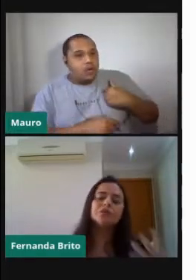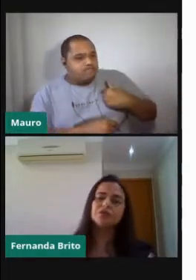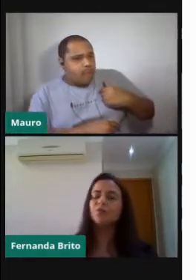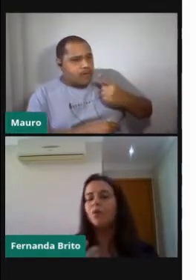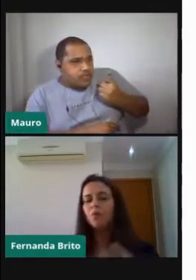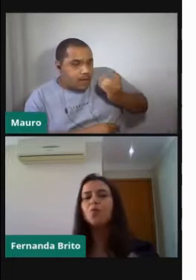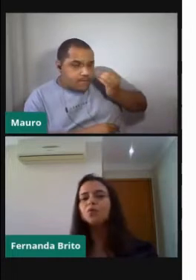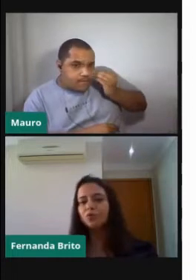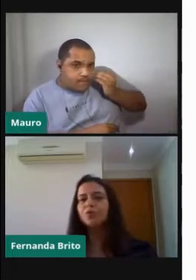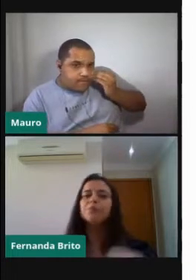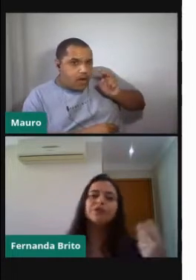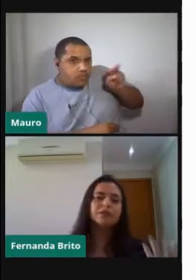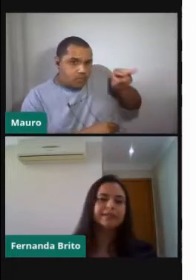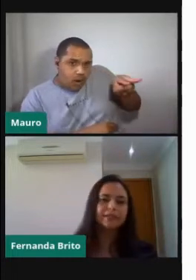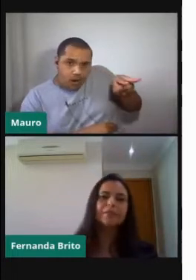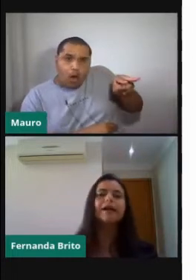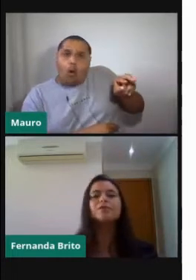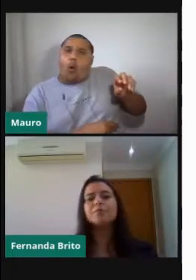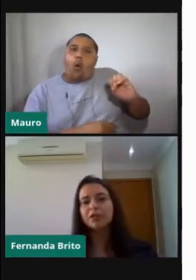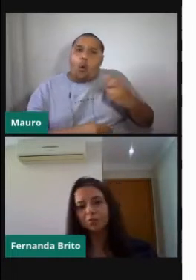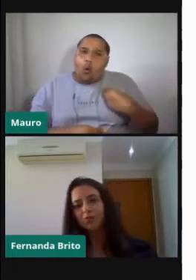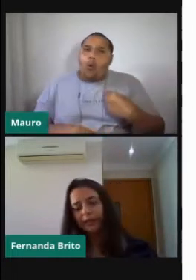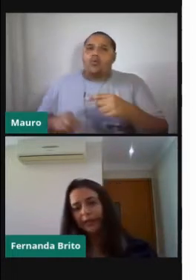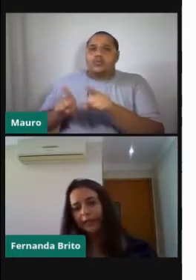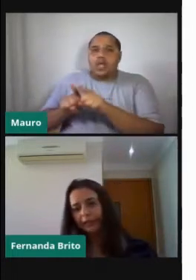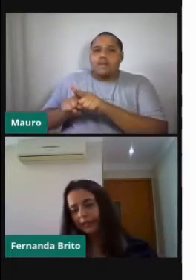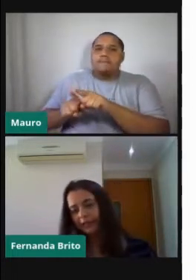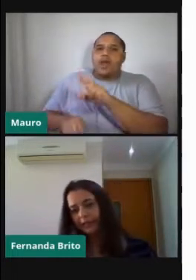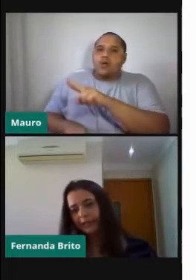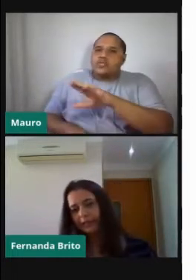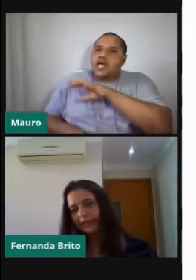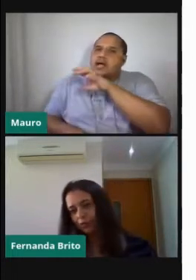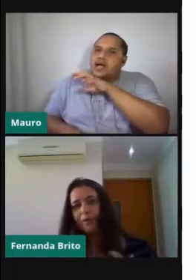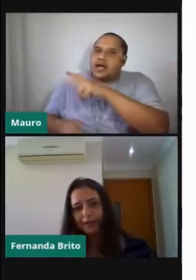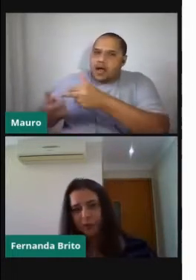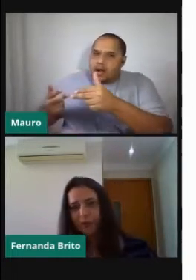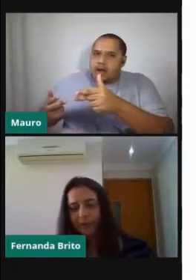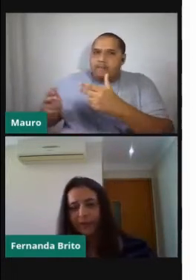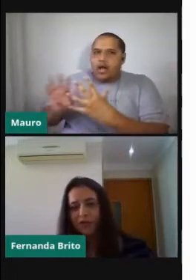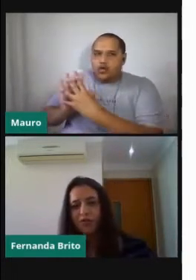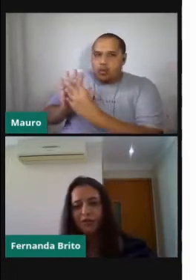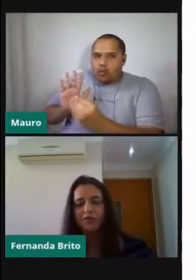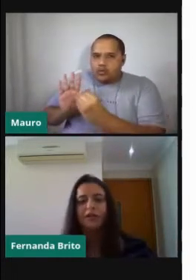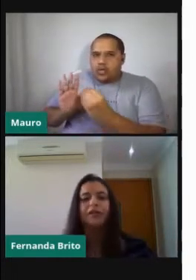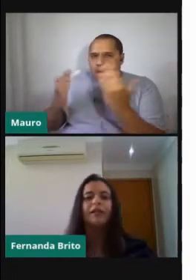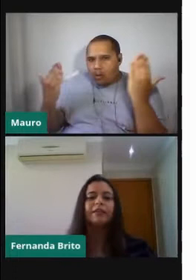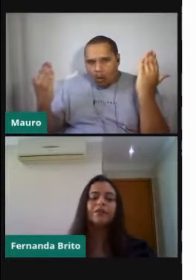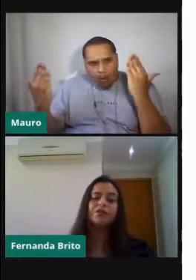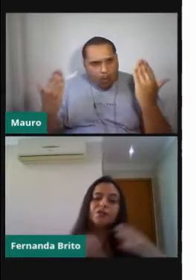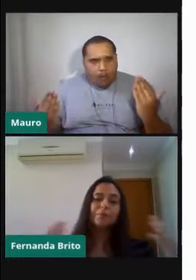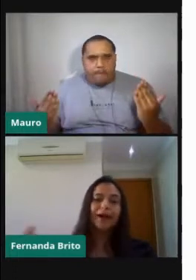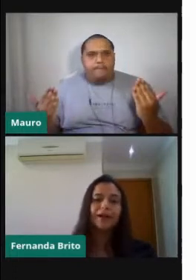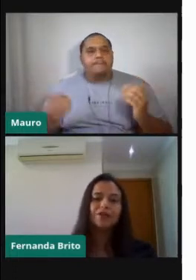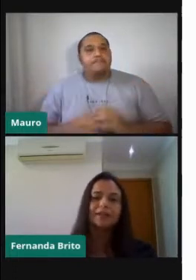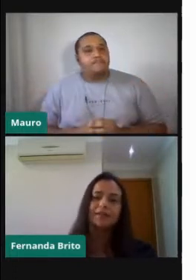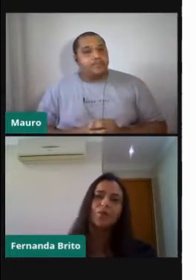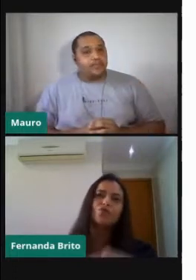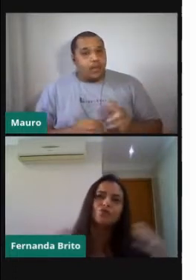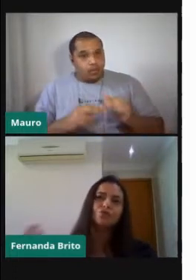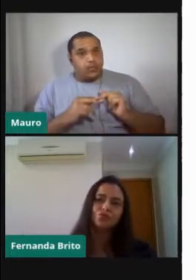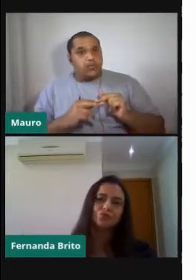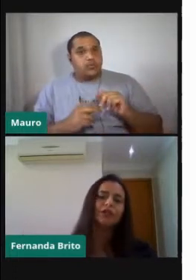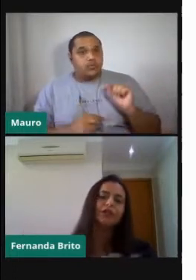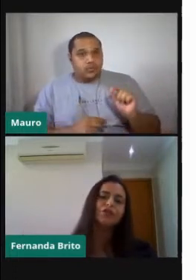e outras com algum controle em modelos animais ou mesmo nas doenças propriamente ditas, né? Então, a gente parte